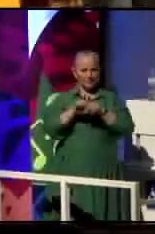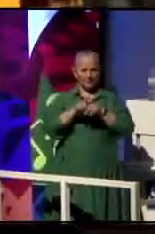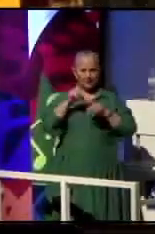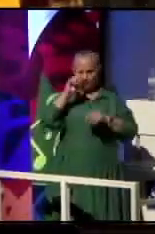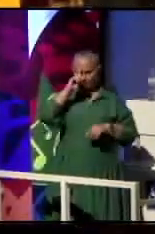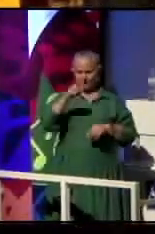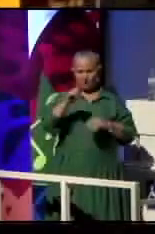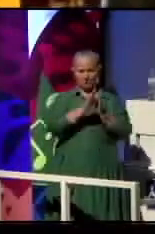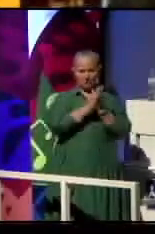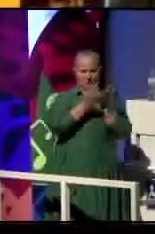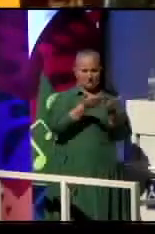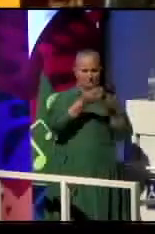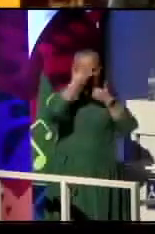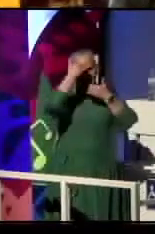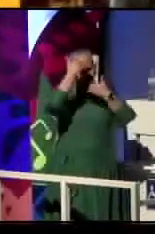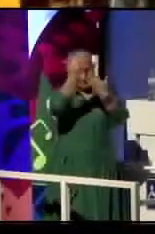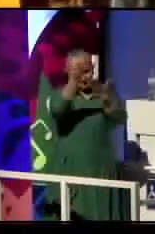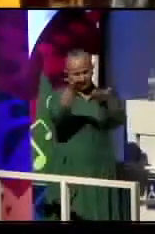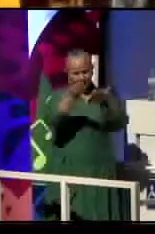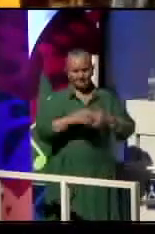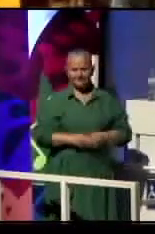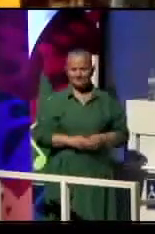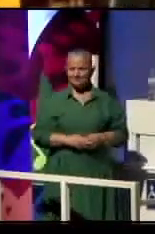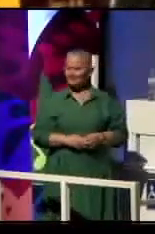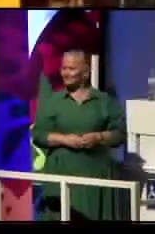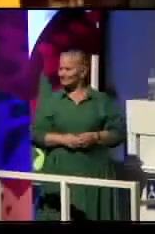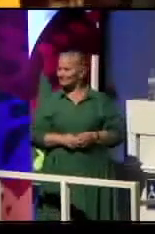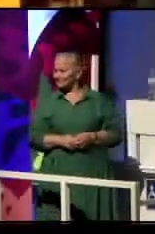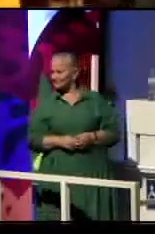todos e até a próxima.